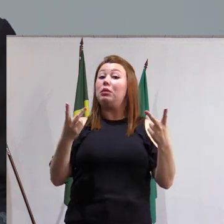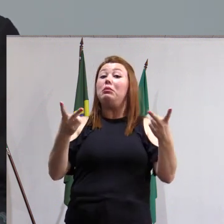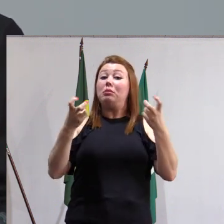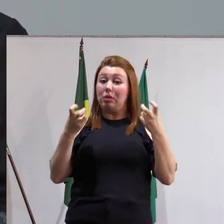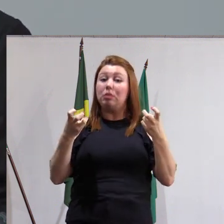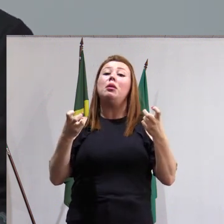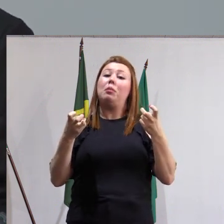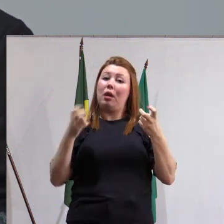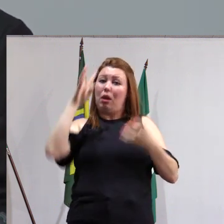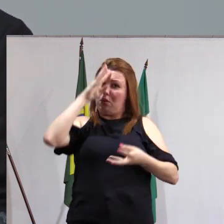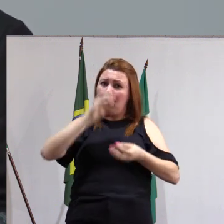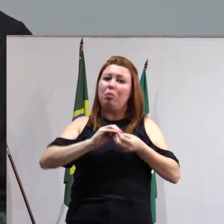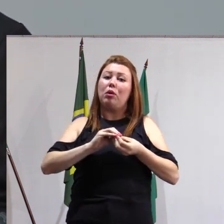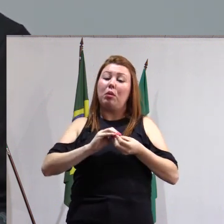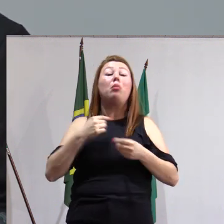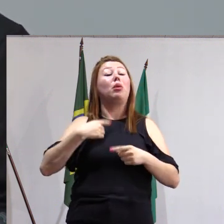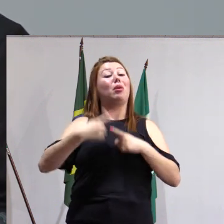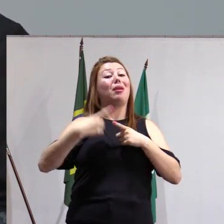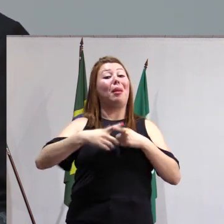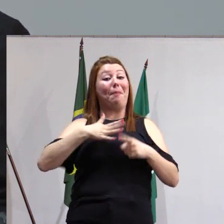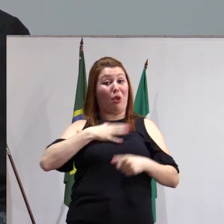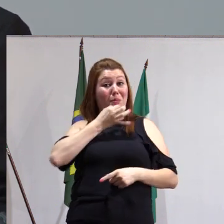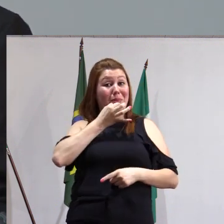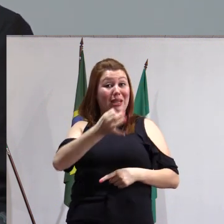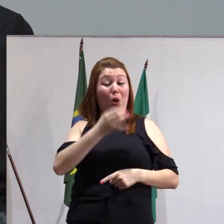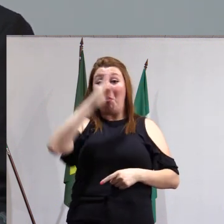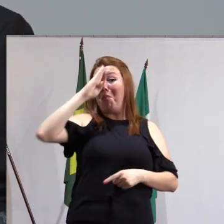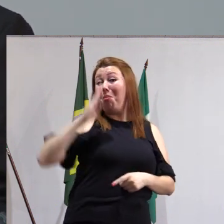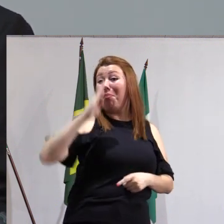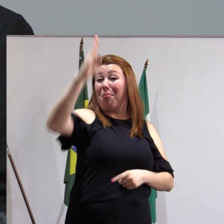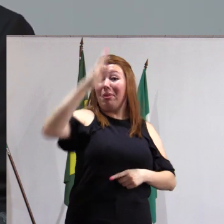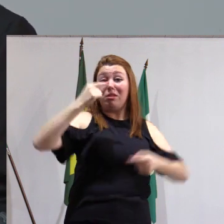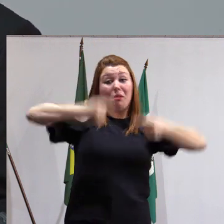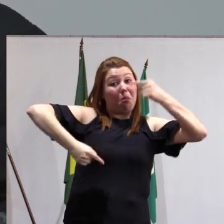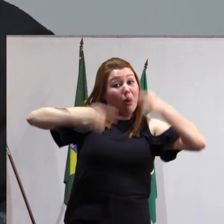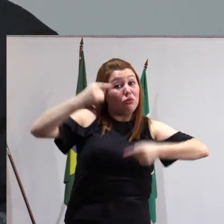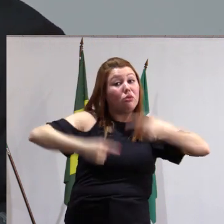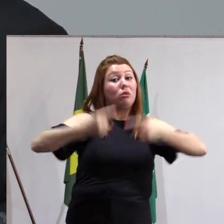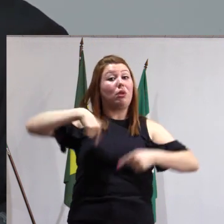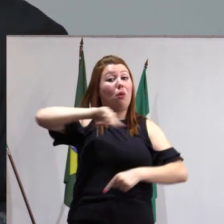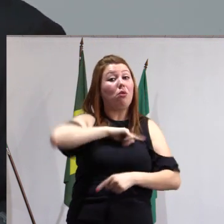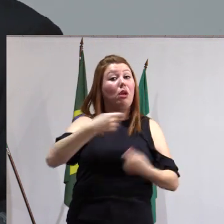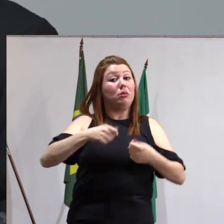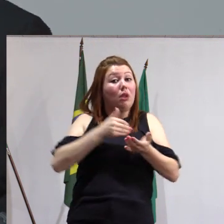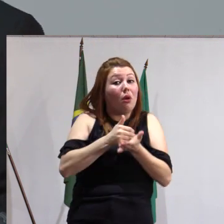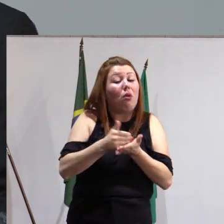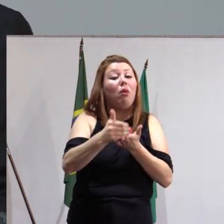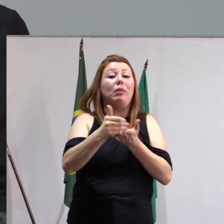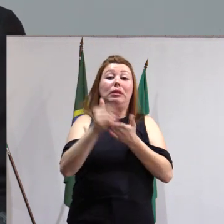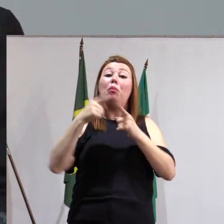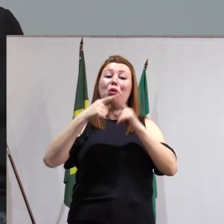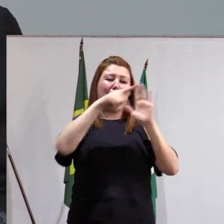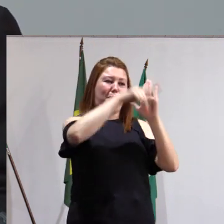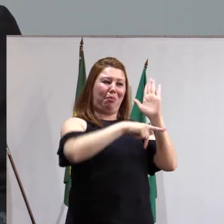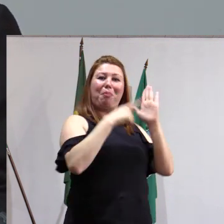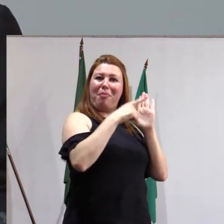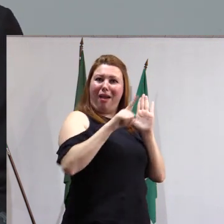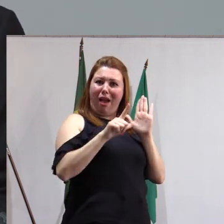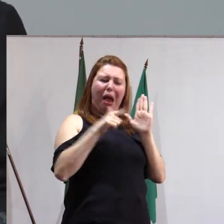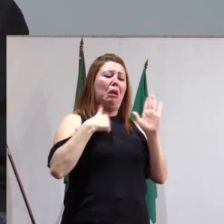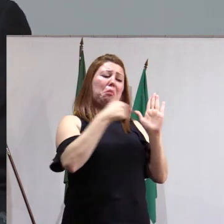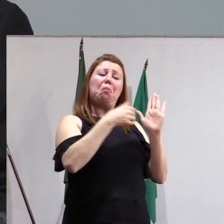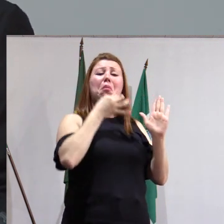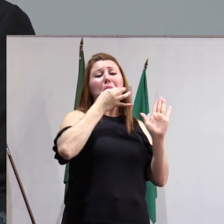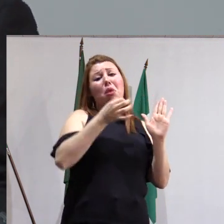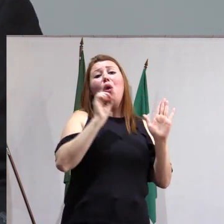meu ver, a principal discussão que a gente tem que provocar, e talvez até o projeto tenha boas intenções, né? Por